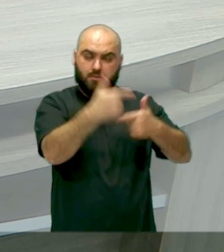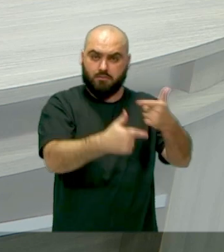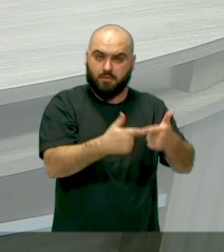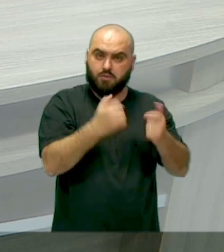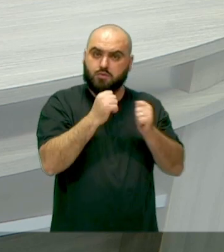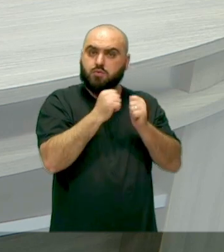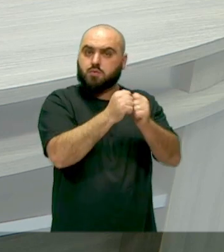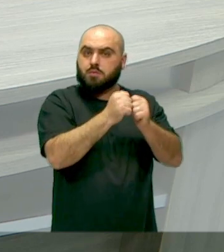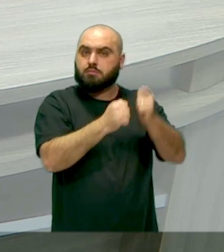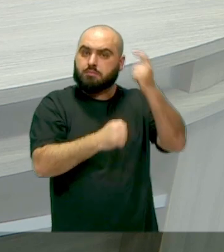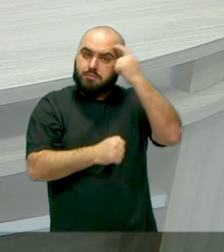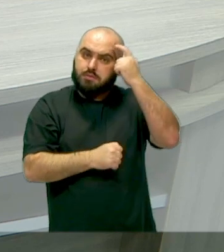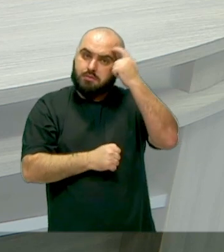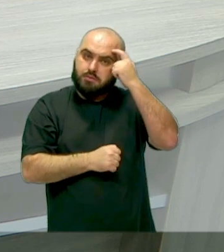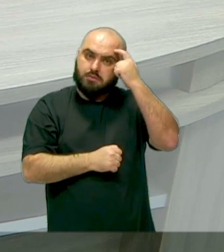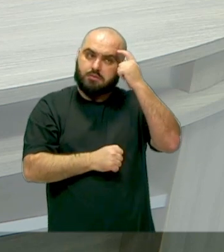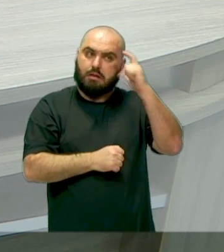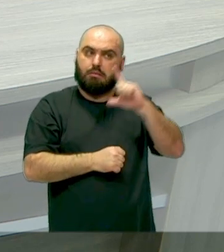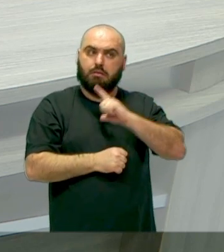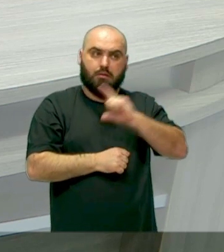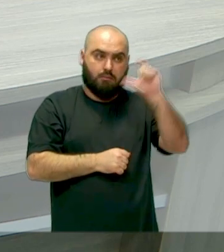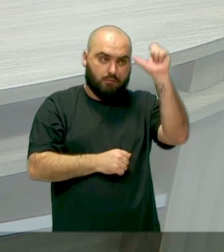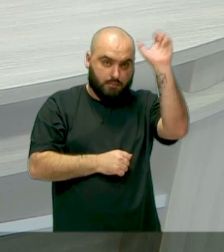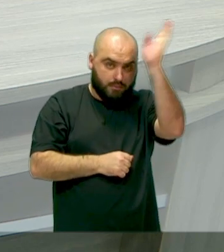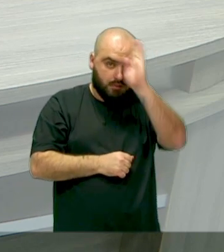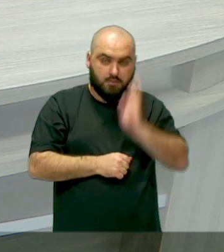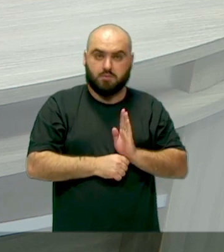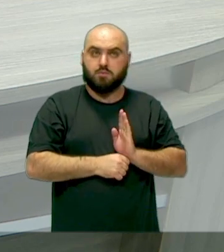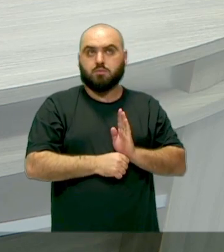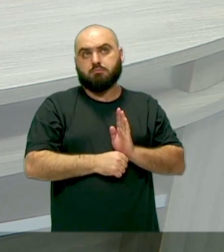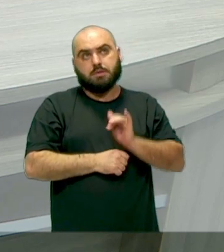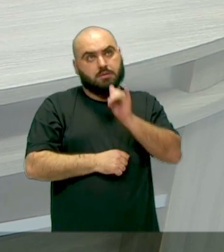outro pensamento que surgiu no Brasil,